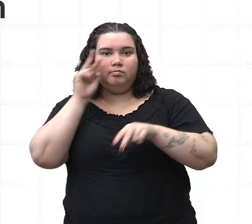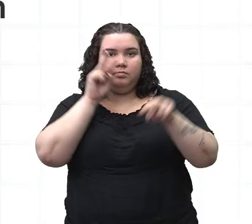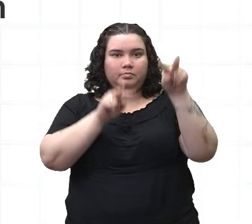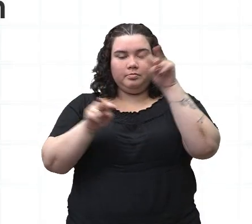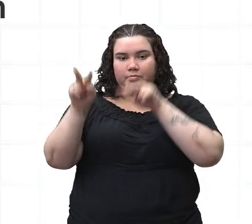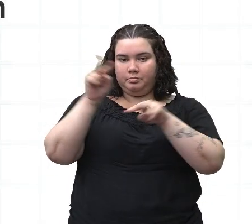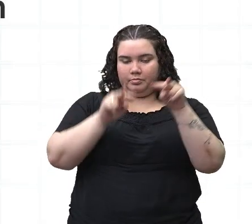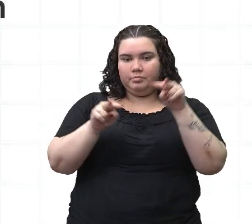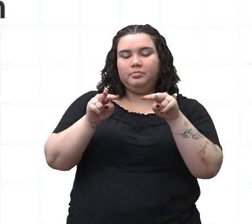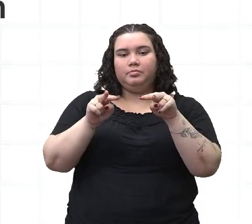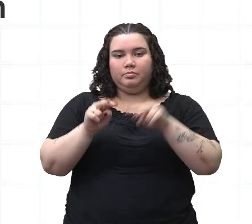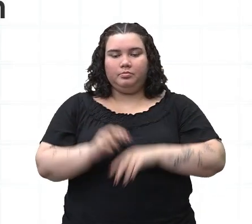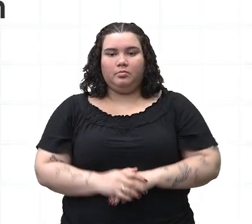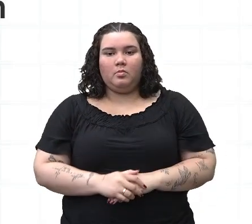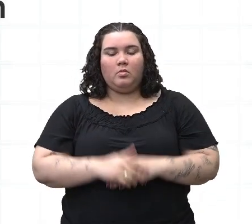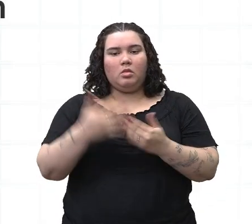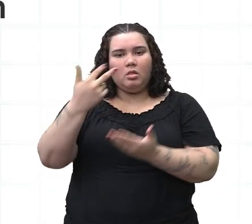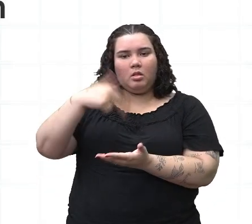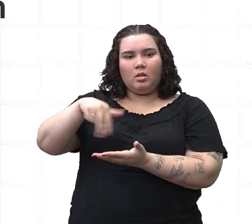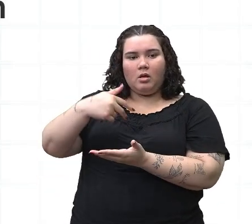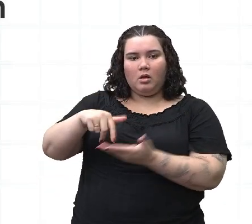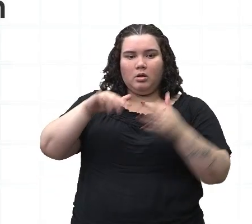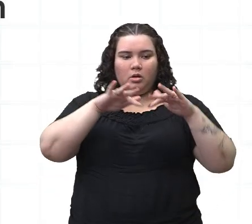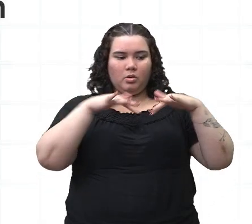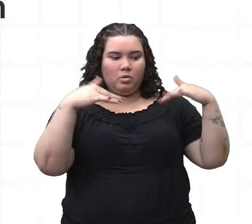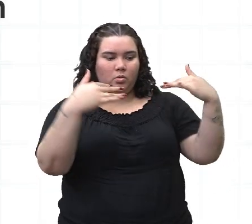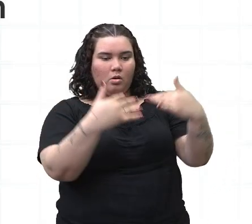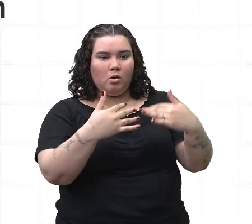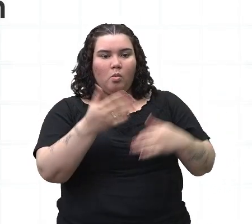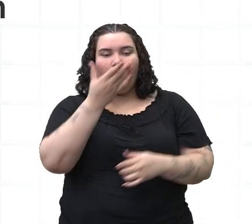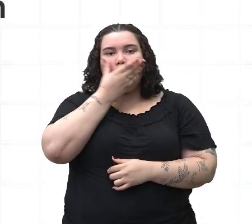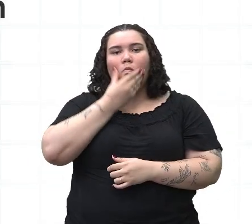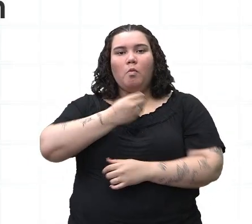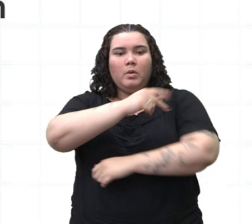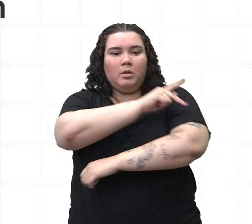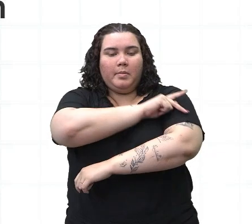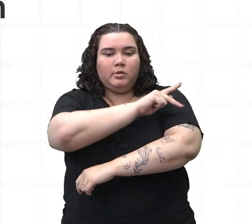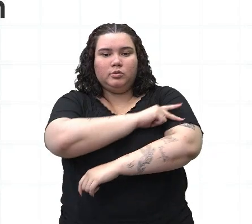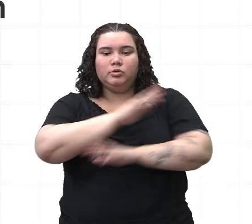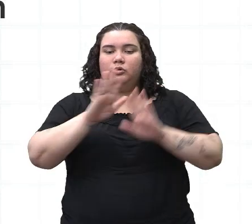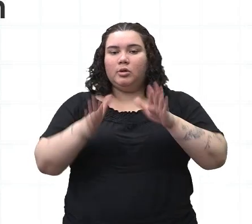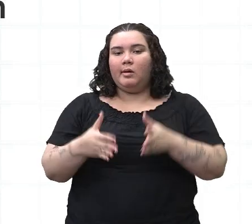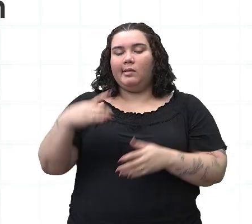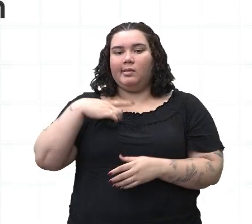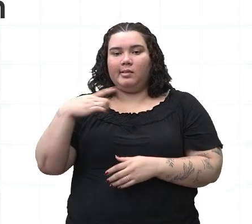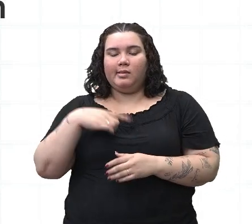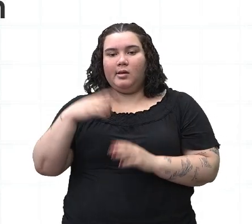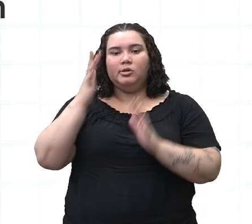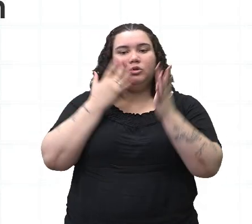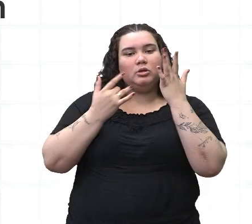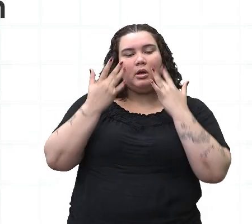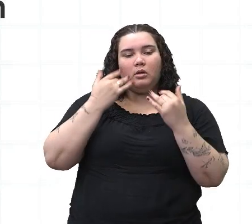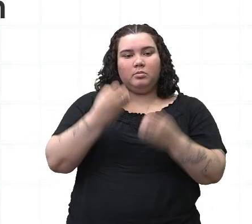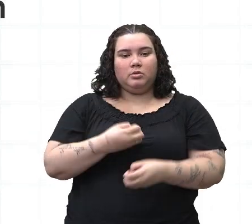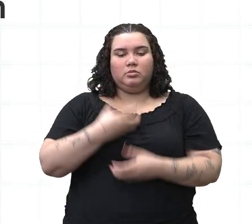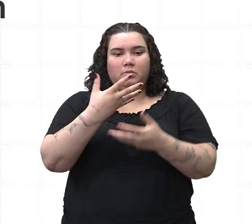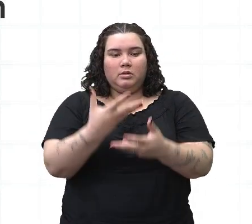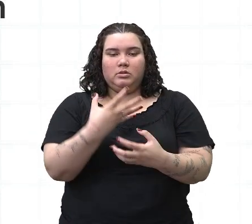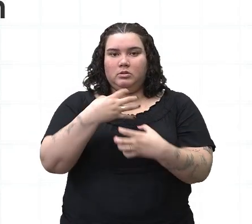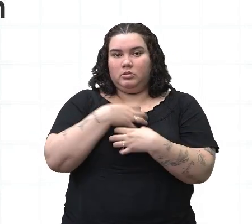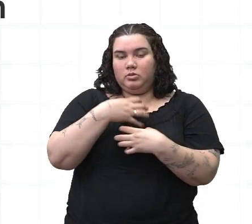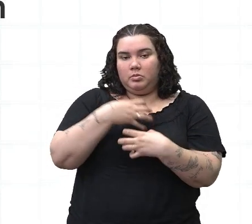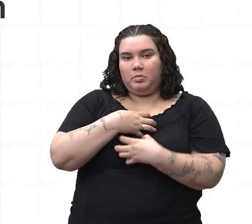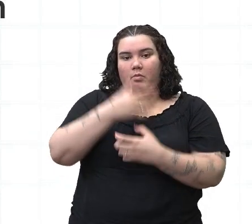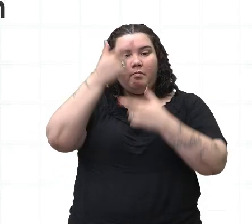vê. Através de danças e rituais, o homem primitivo já fazia teatro para expressar seus